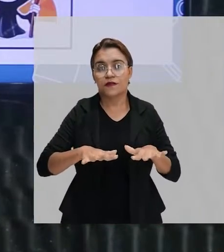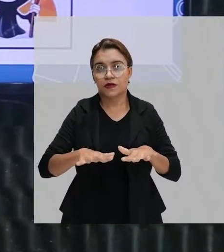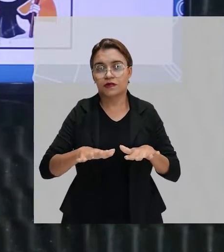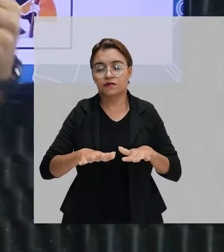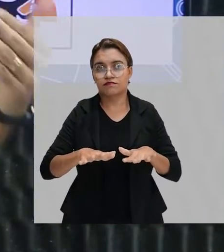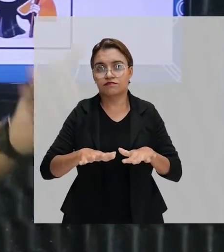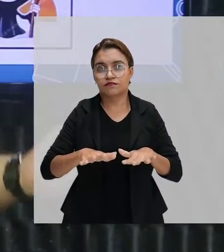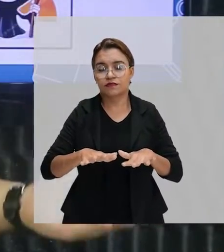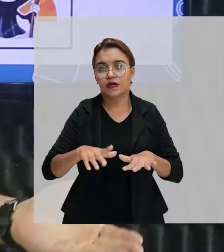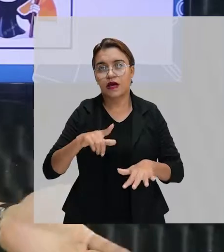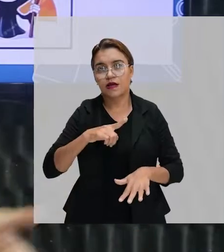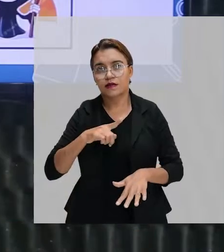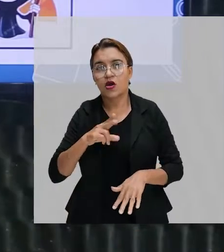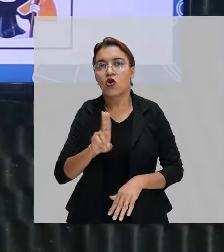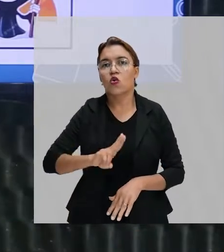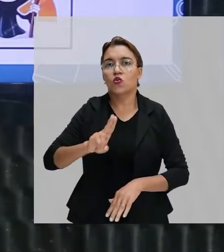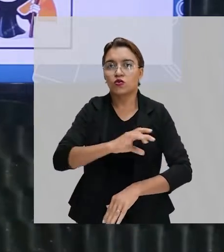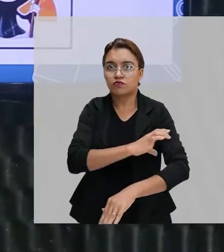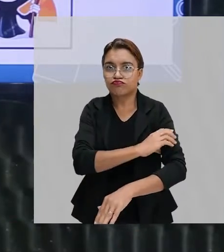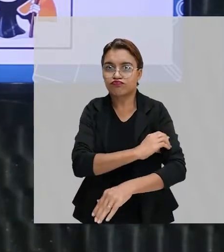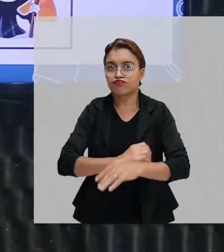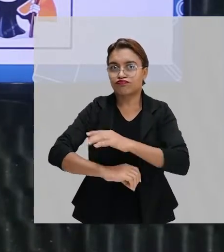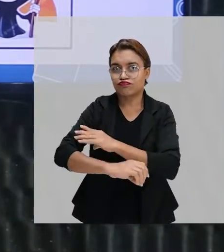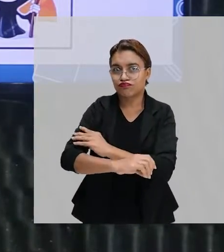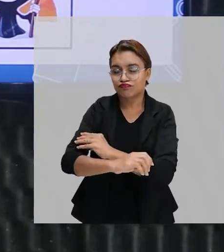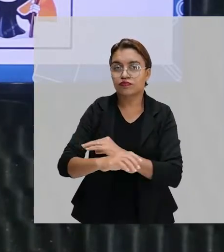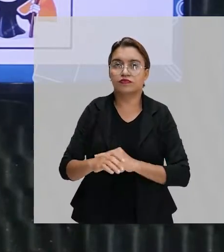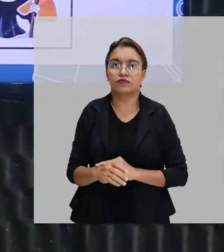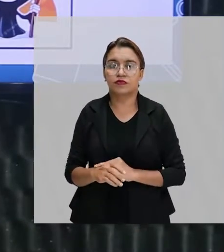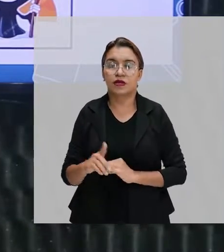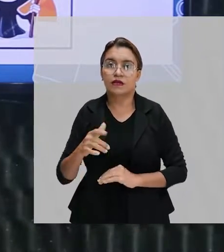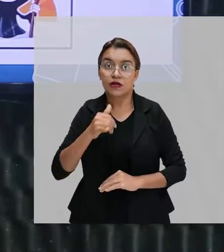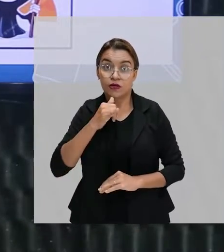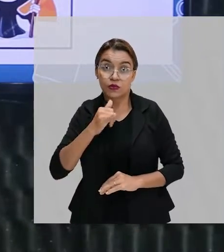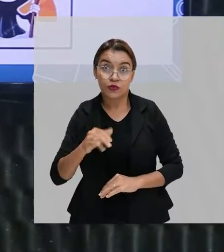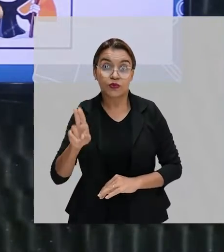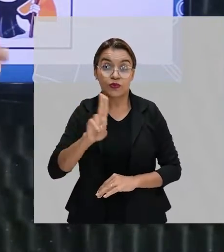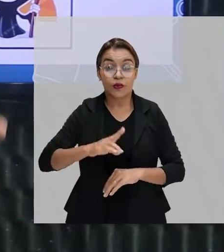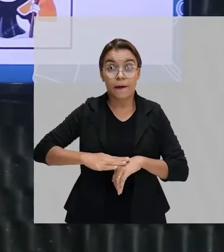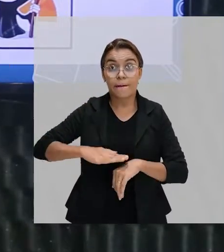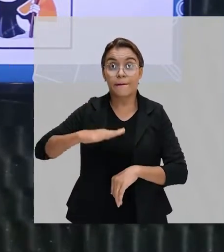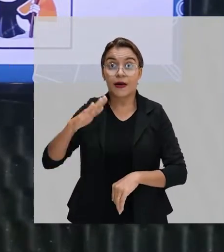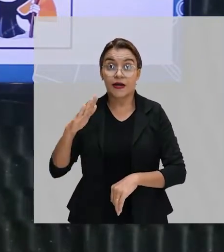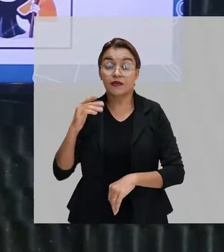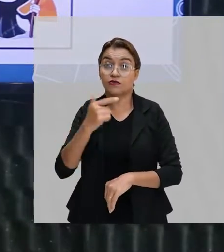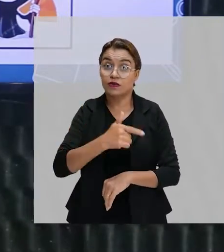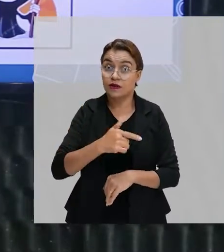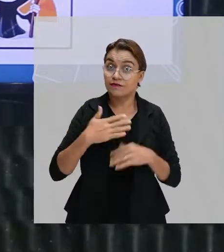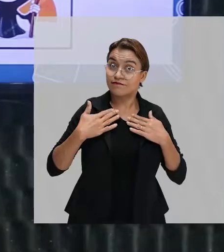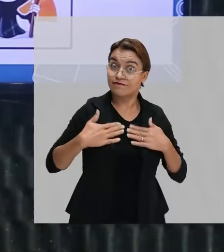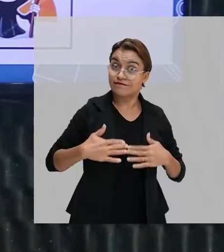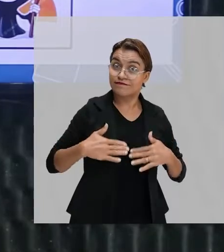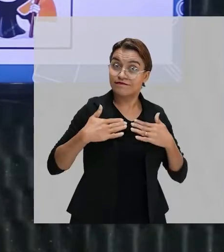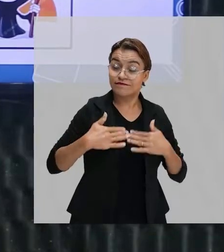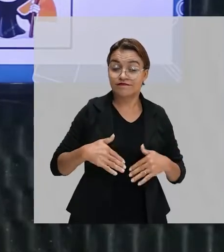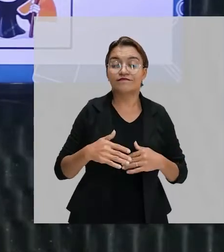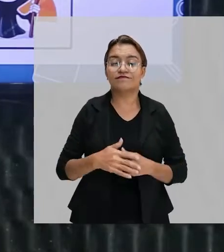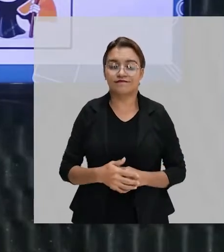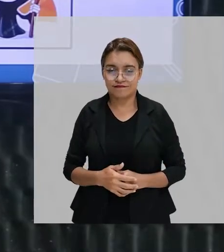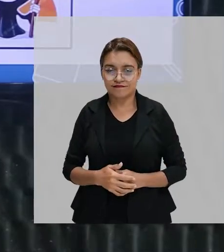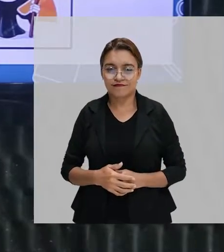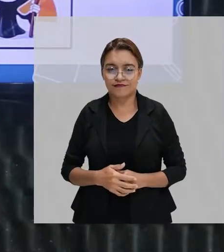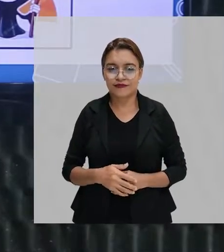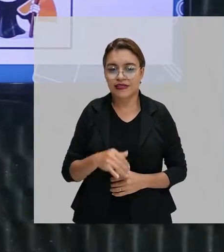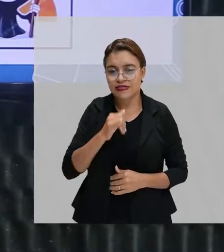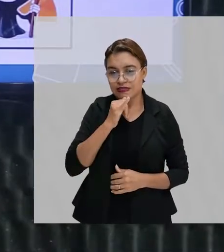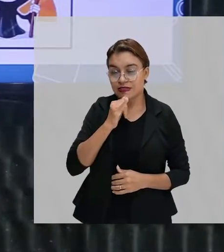pelo sistema músculo-esquelético que Vai resultar num gasto calórico maior do que os níveis de repouso eu pego um exemplo e